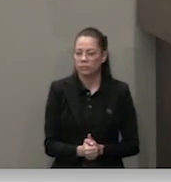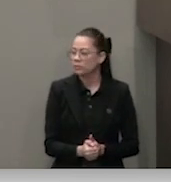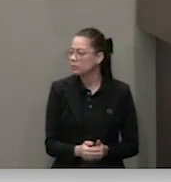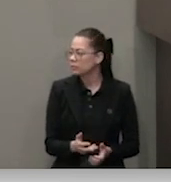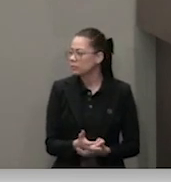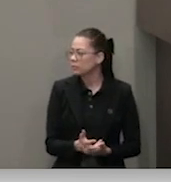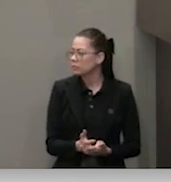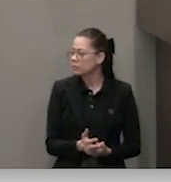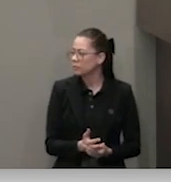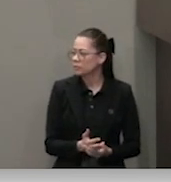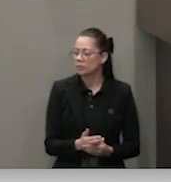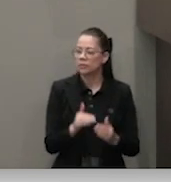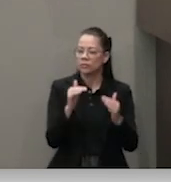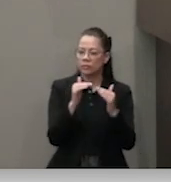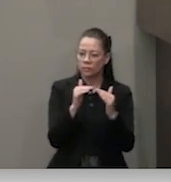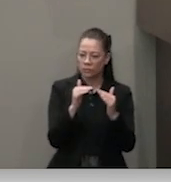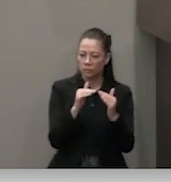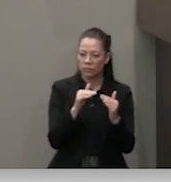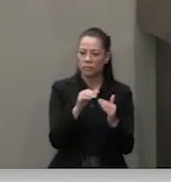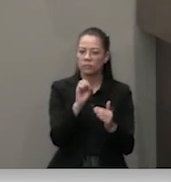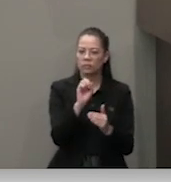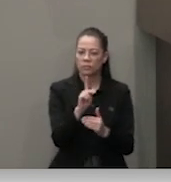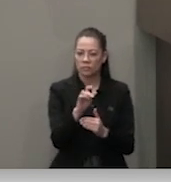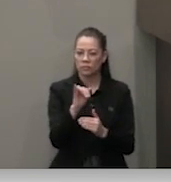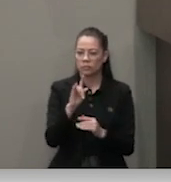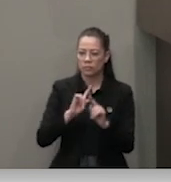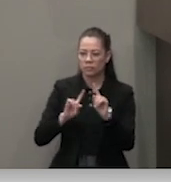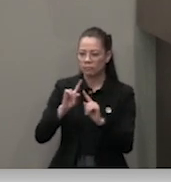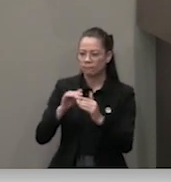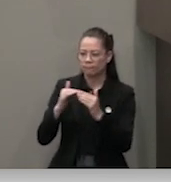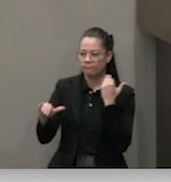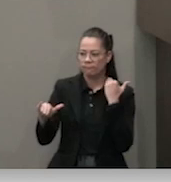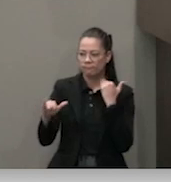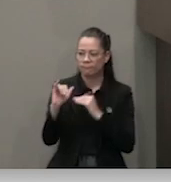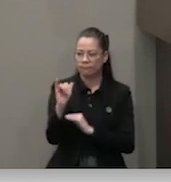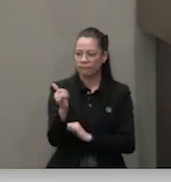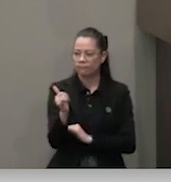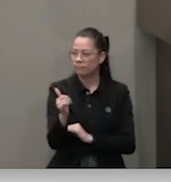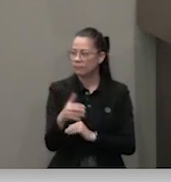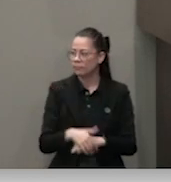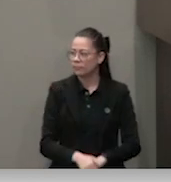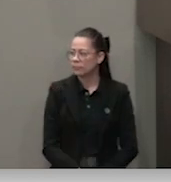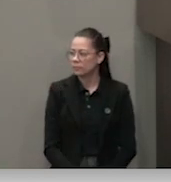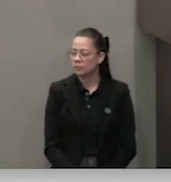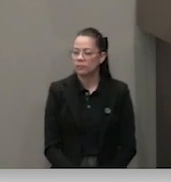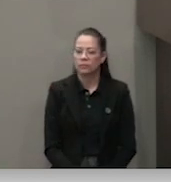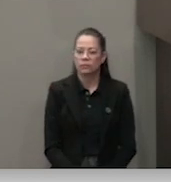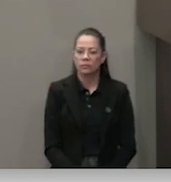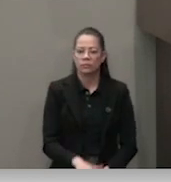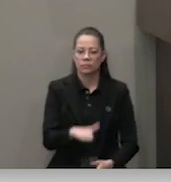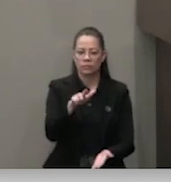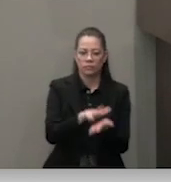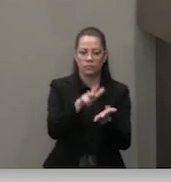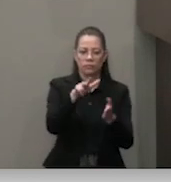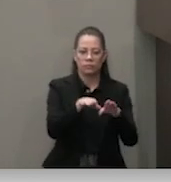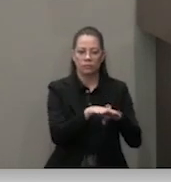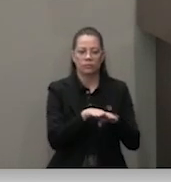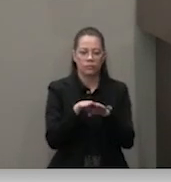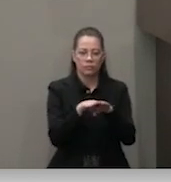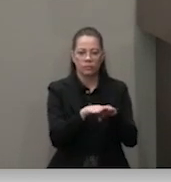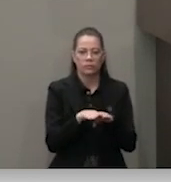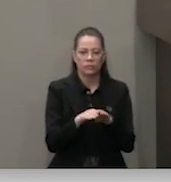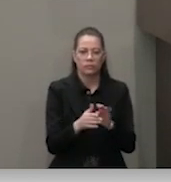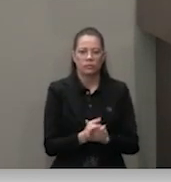votação quem concordar permaneça como está quem não concordar que se manifeste aprovado por